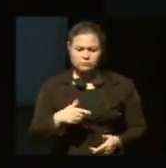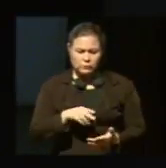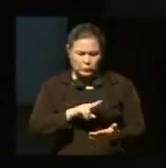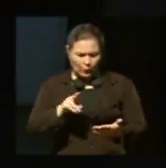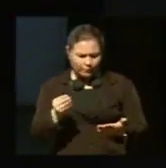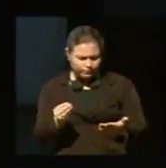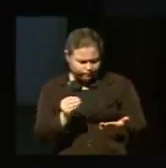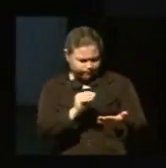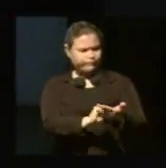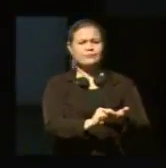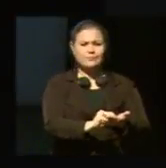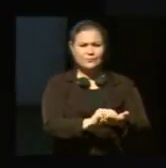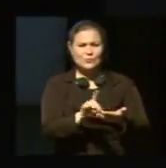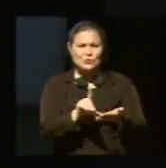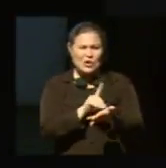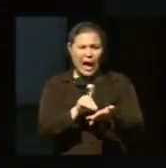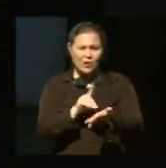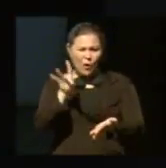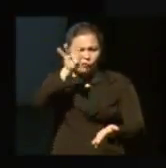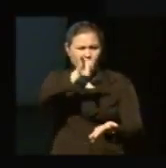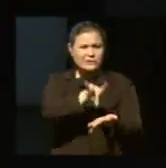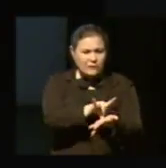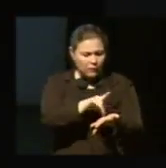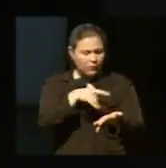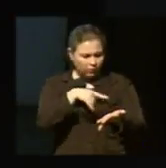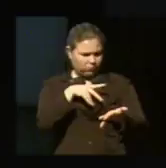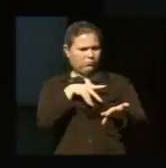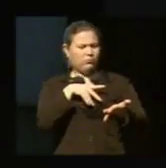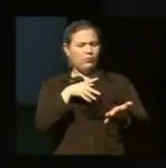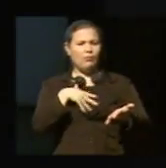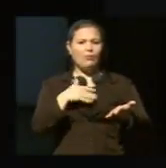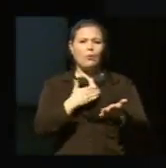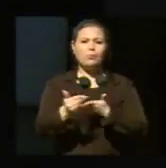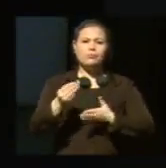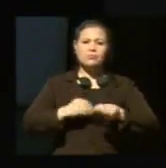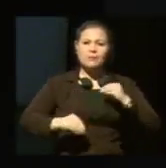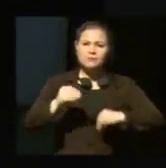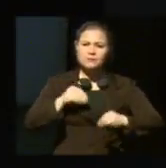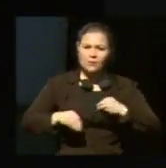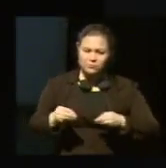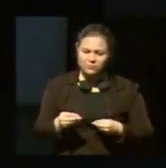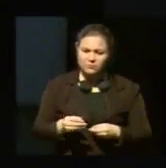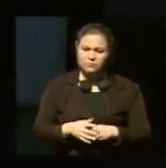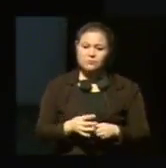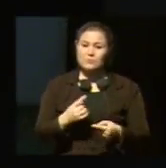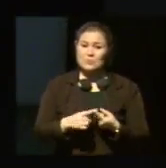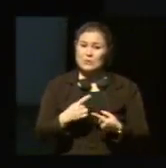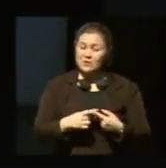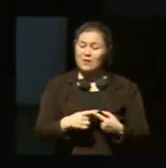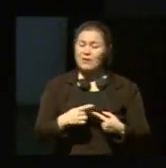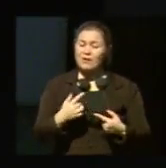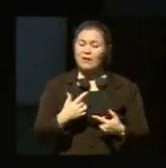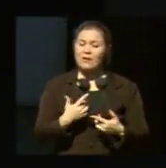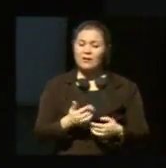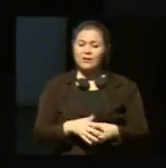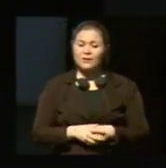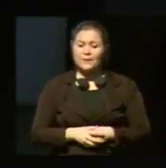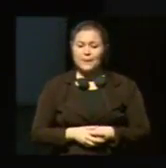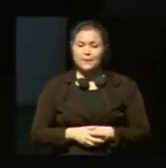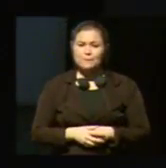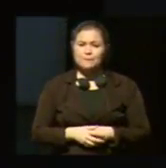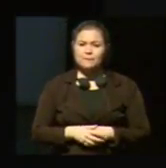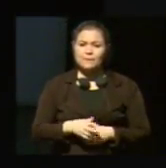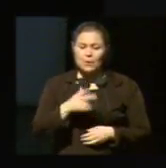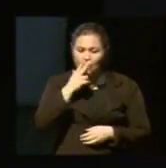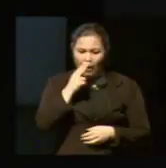nome, als mein Name no diário oficial, in der, entrei em depressão. Zeitung, wurde ich depressiv. Porque daí